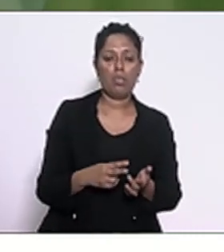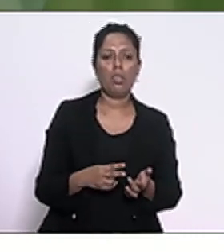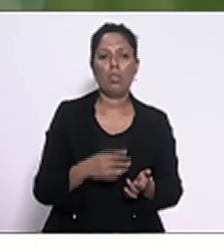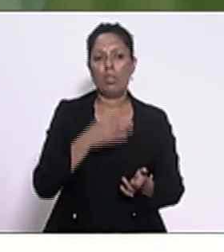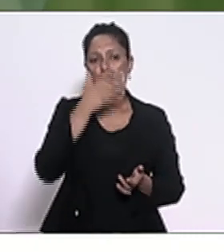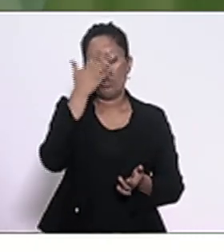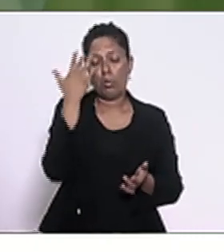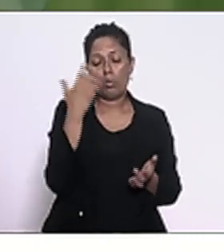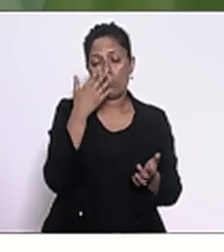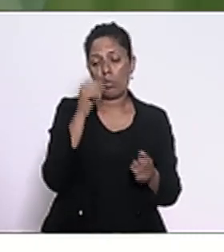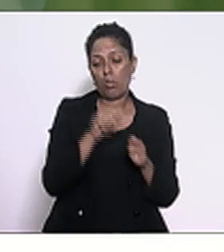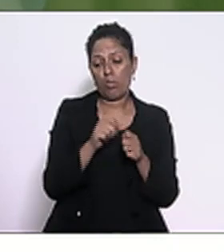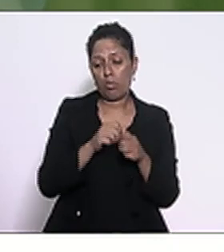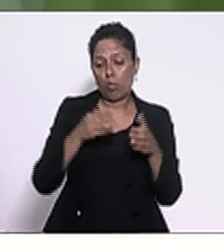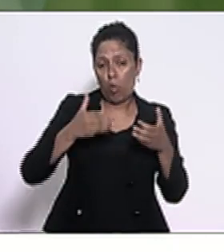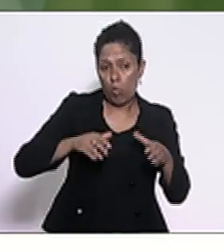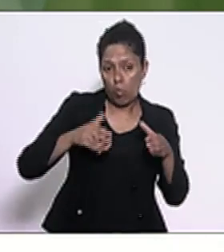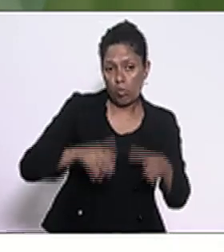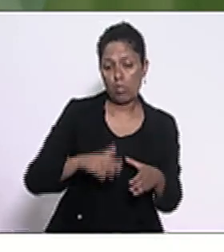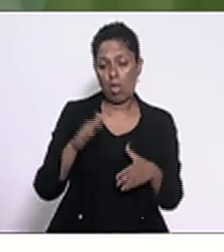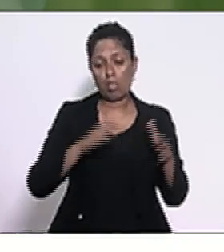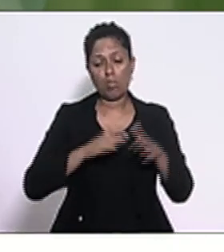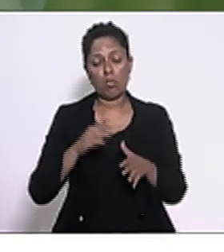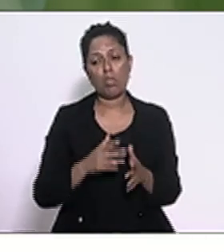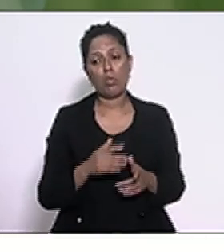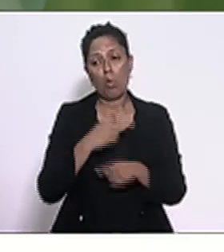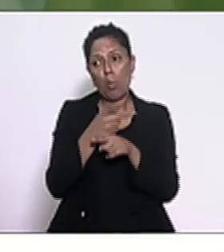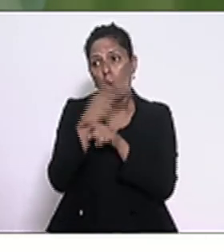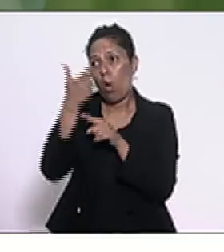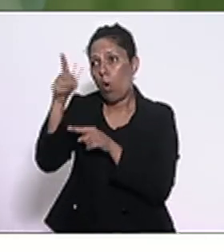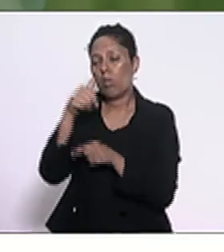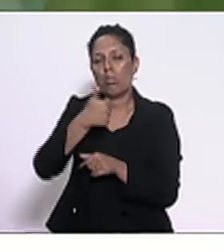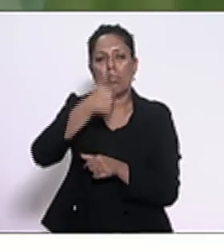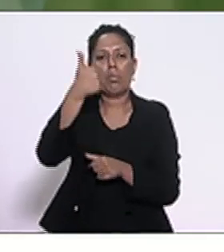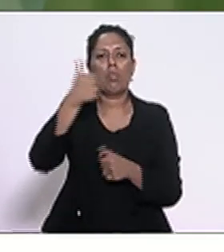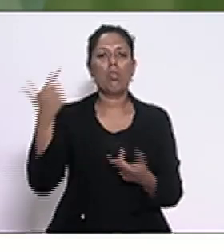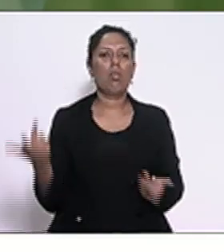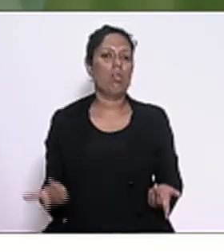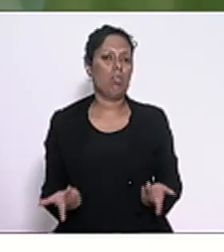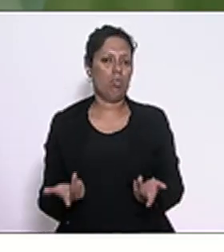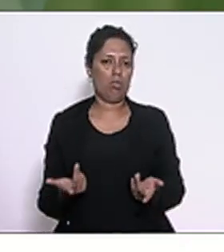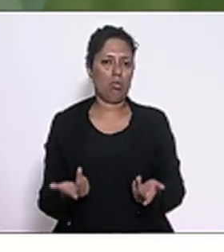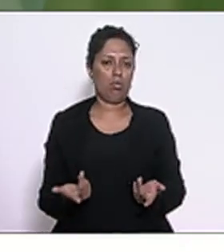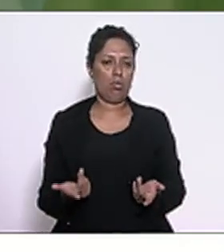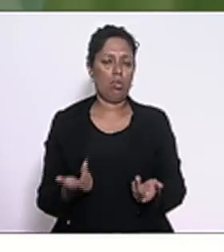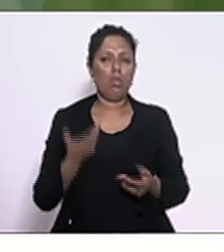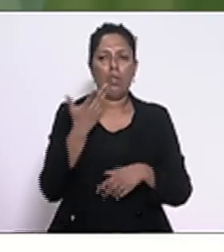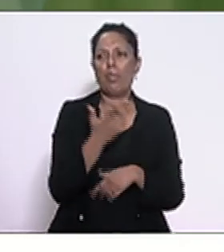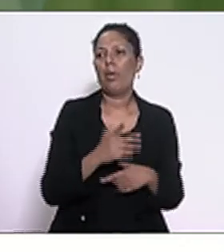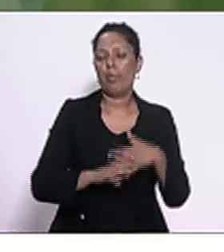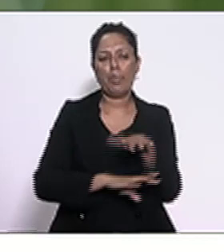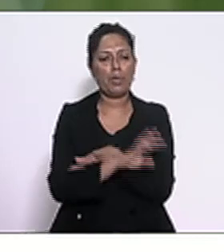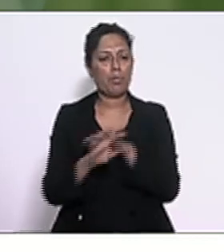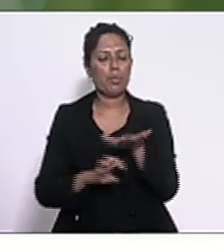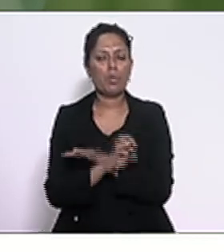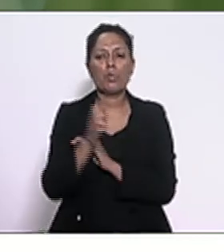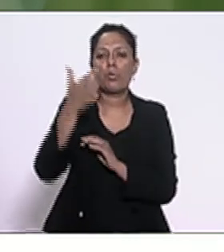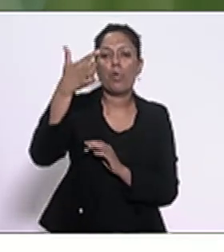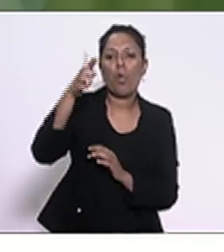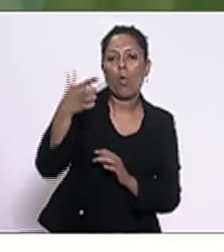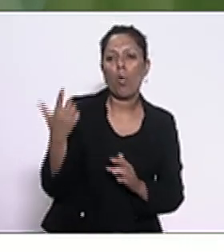uma perda no decorrer do tempo, porque muitos servidores acabam indo para a iniciativa privada ou fazem